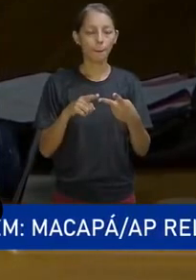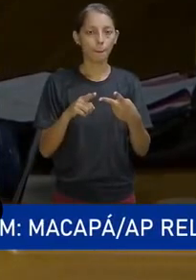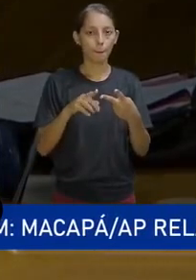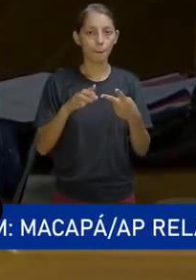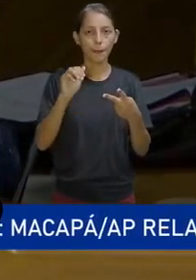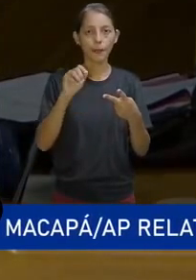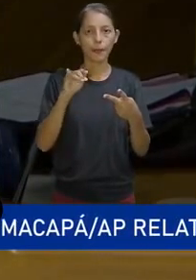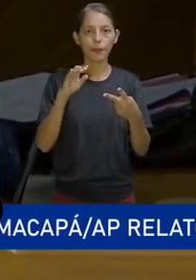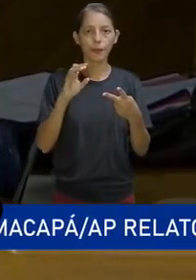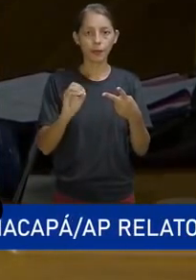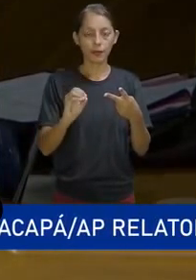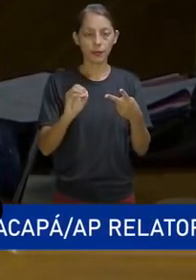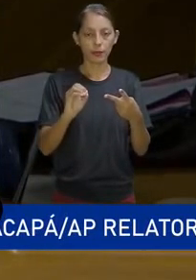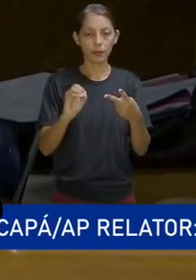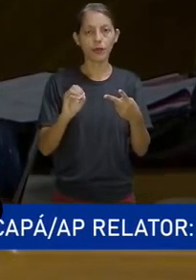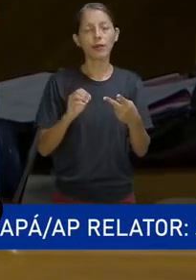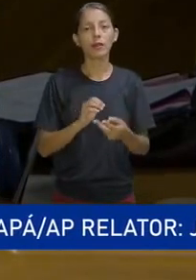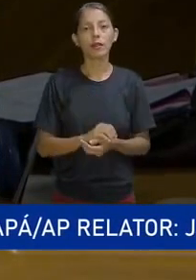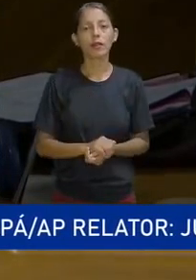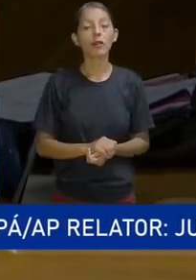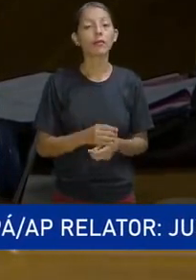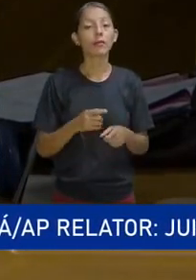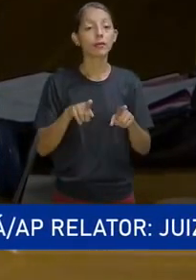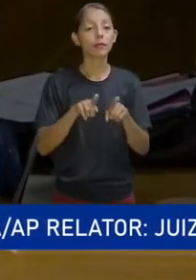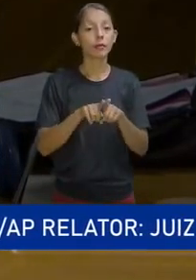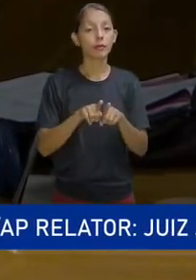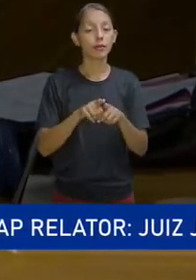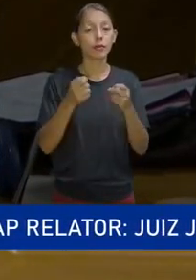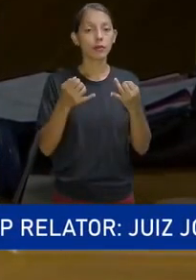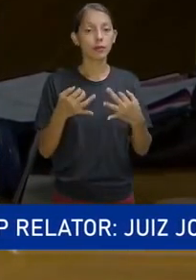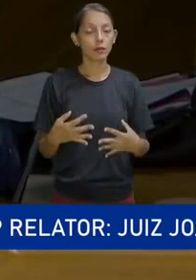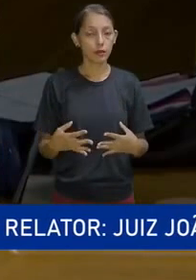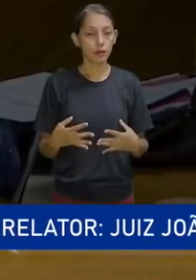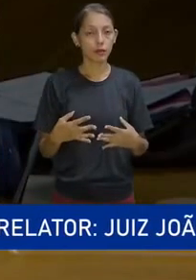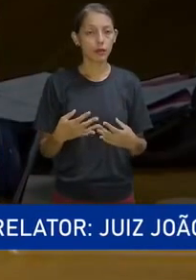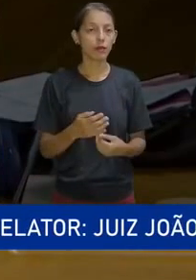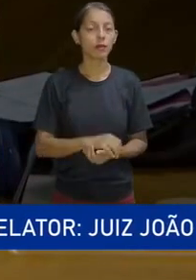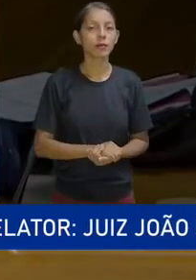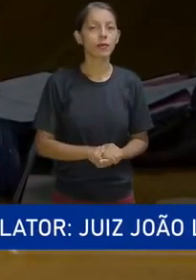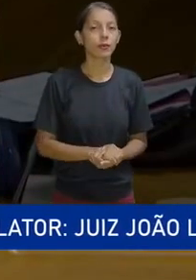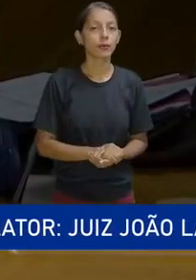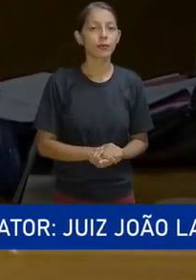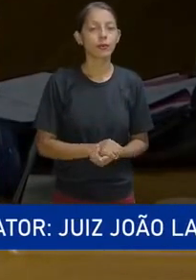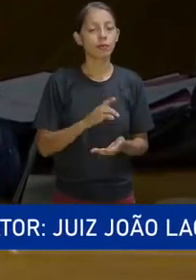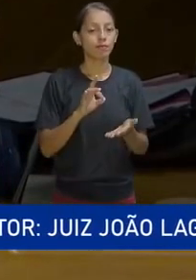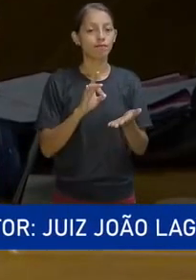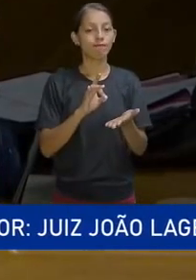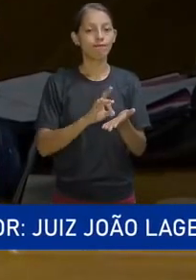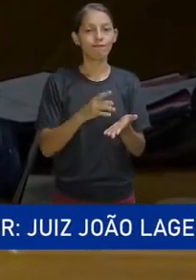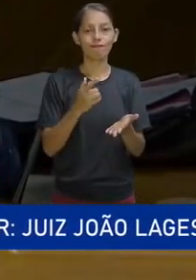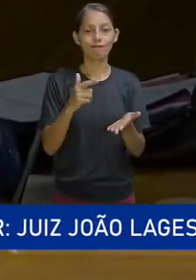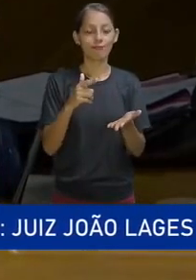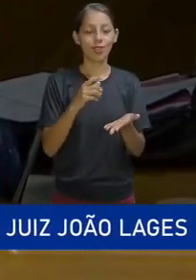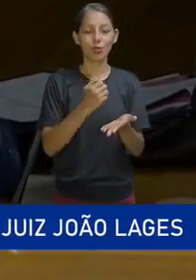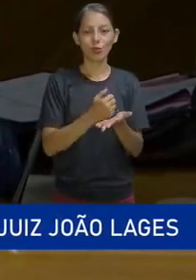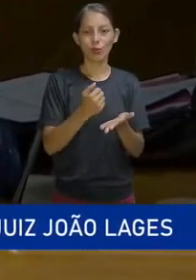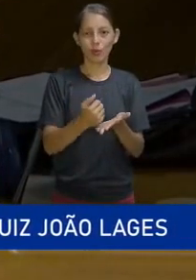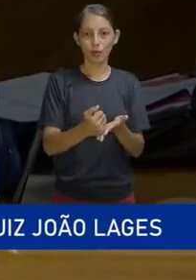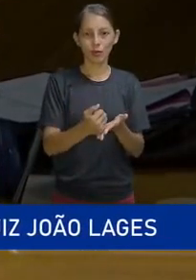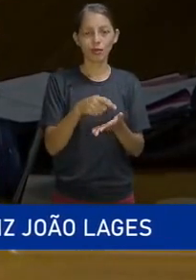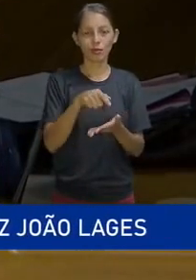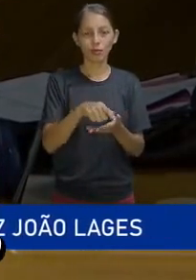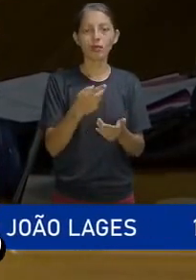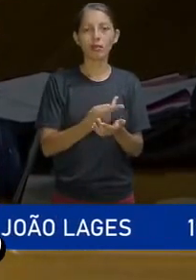Wilson Moreira Jucá, Alan Patrick também suscitou em preliminar a ilegitimidade ad causam do agravante e